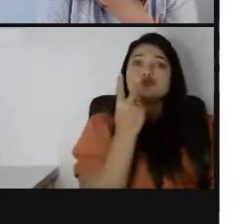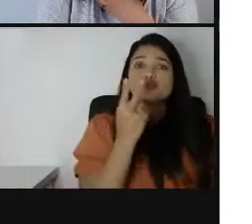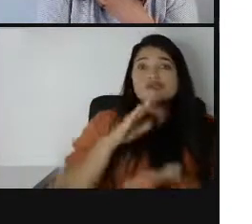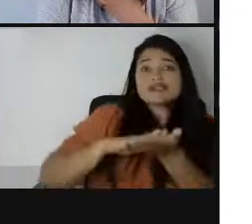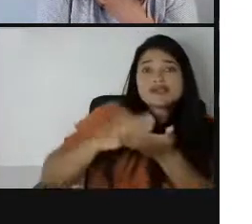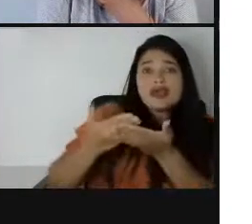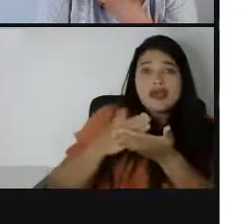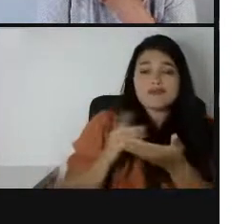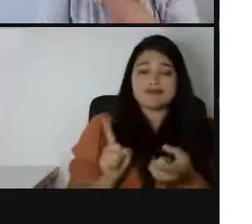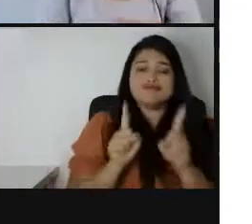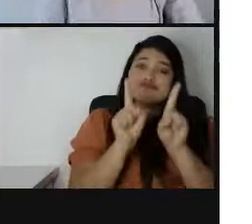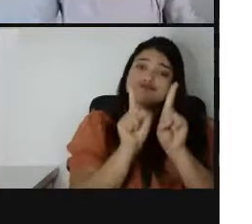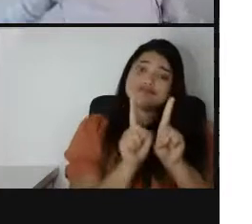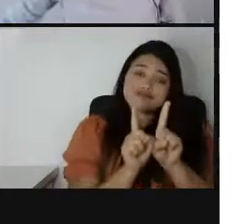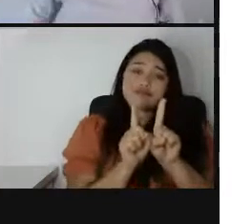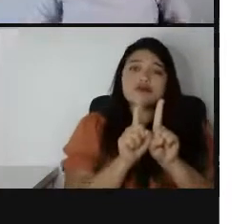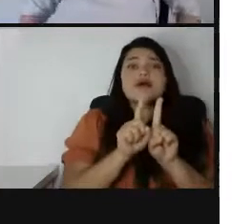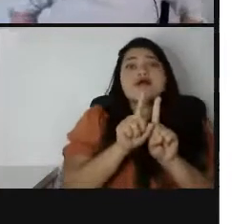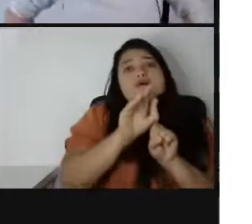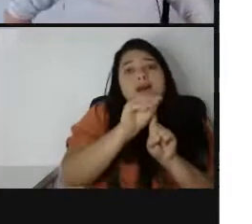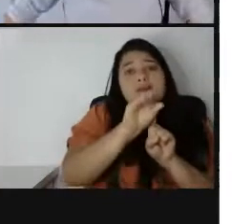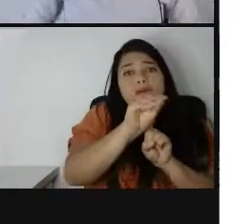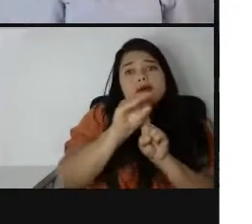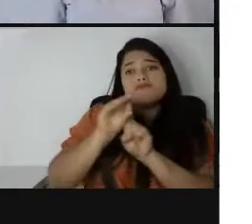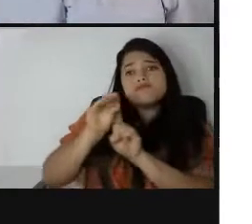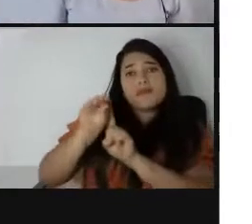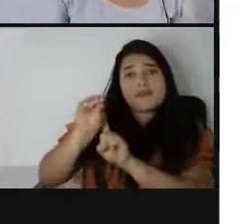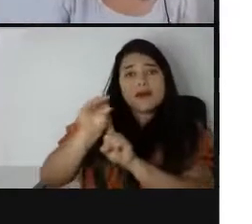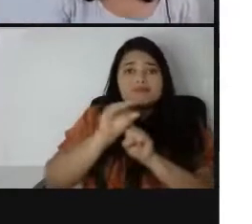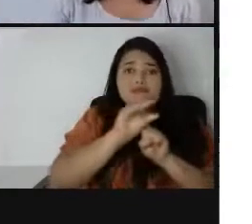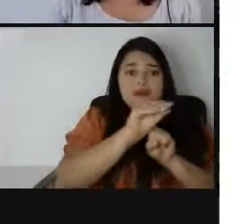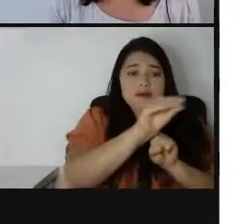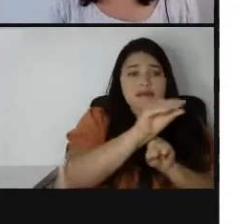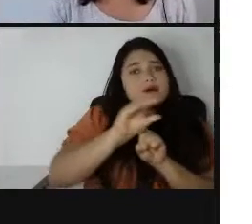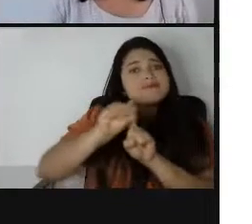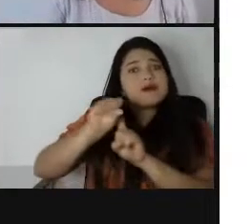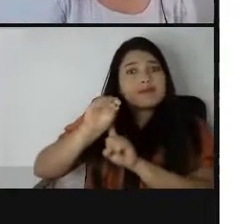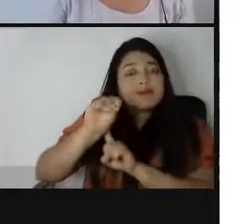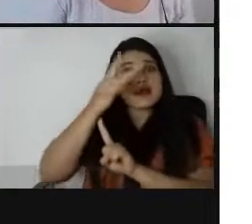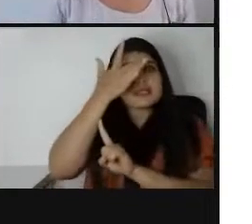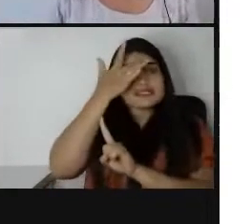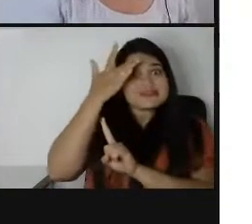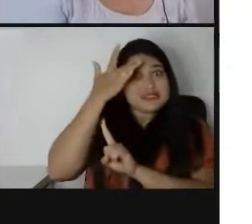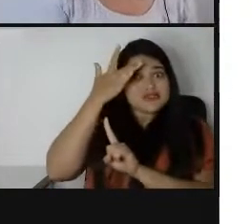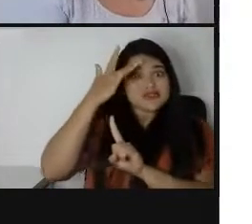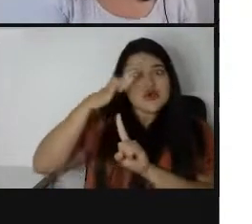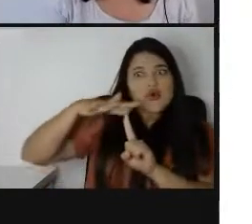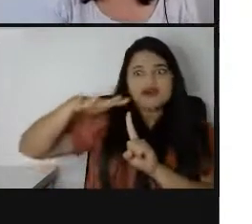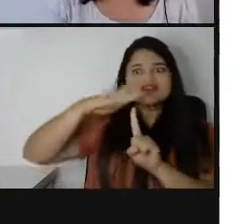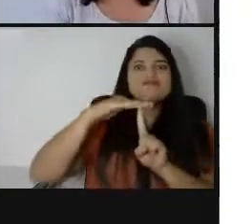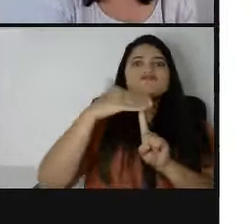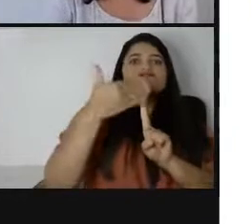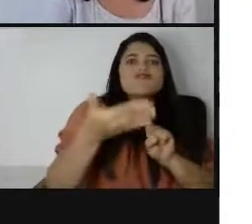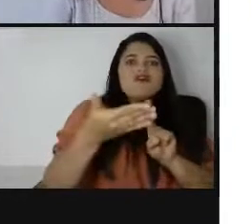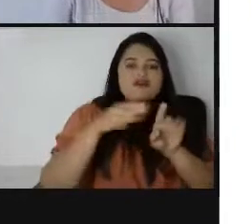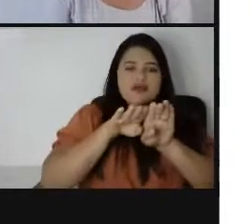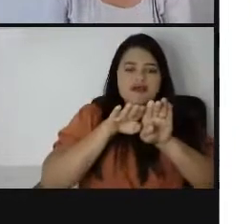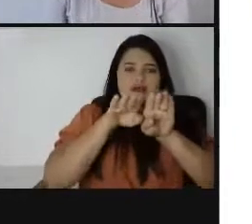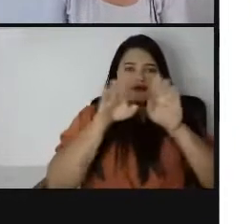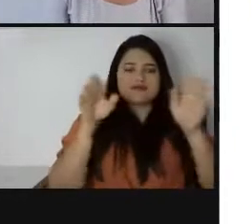da cabine, fazendo a interpretação para o português, e as pessoas, imagem das pessoas fora da